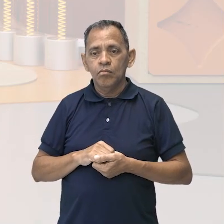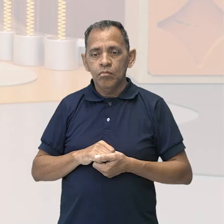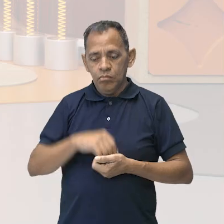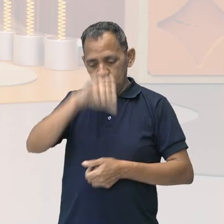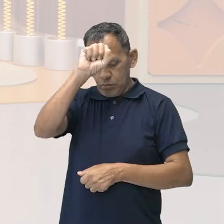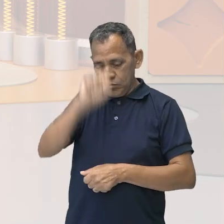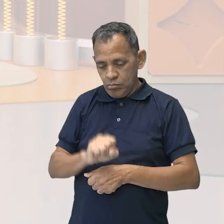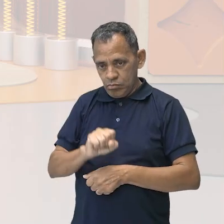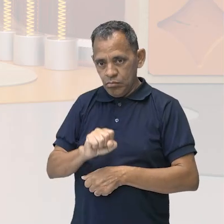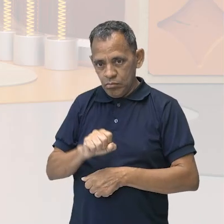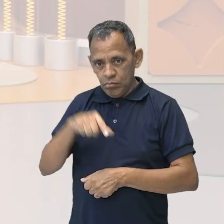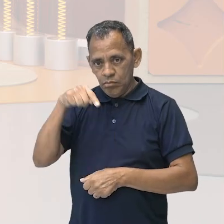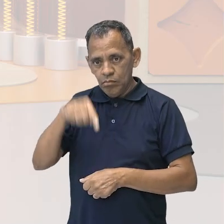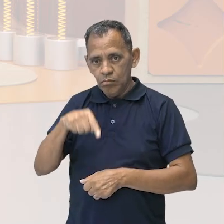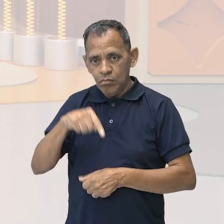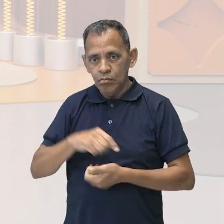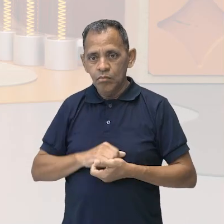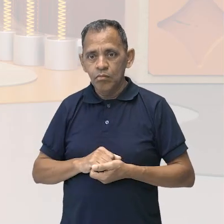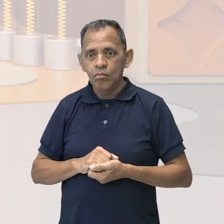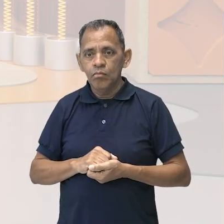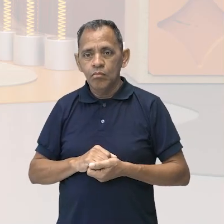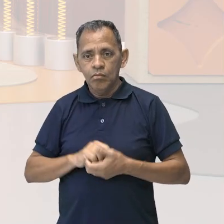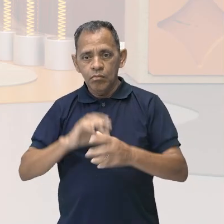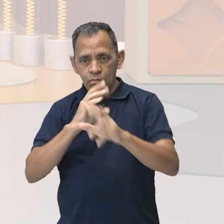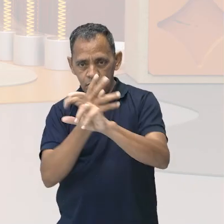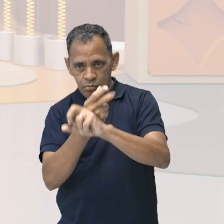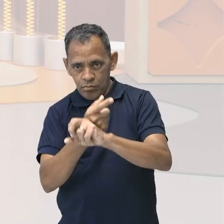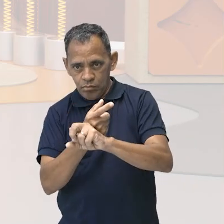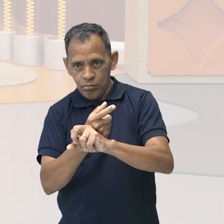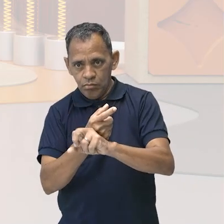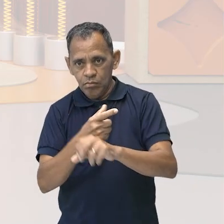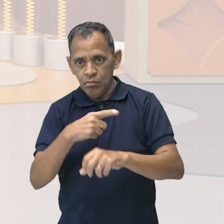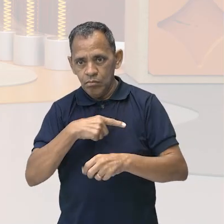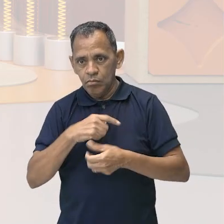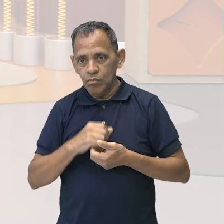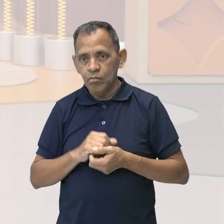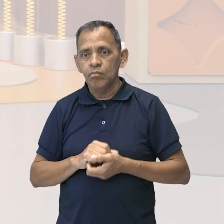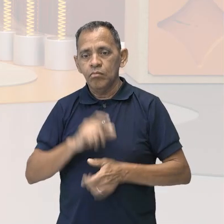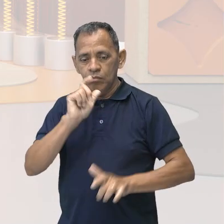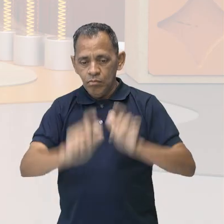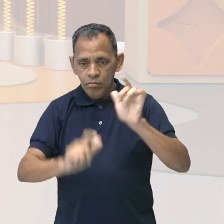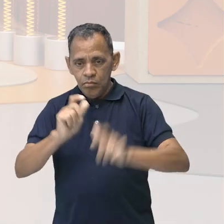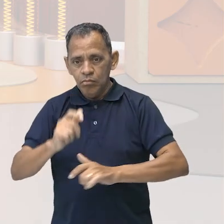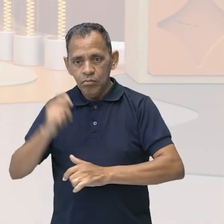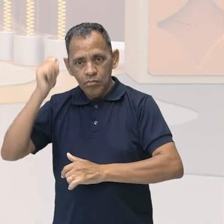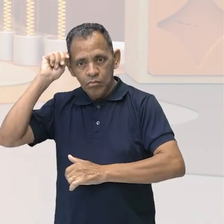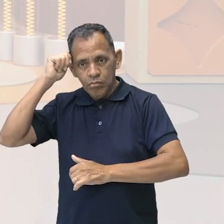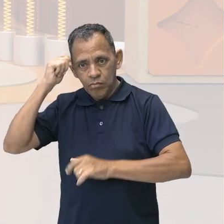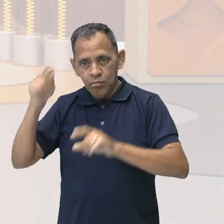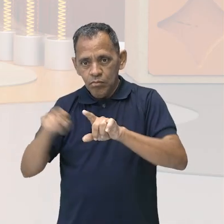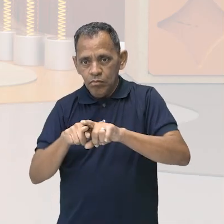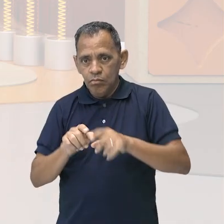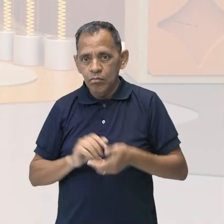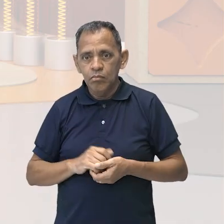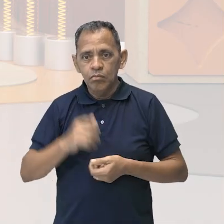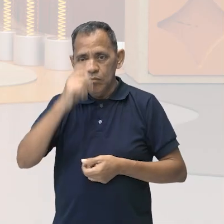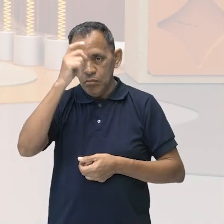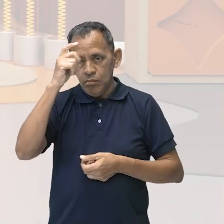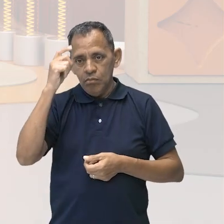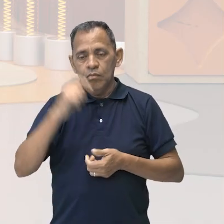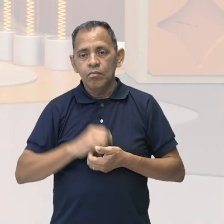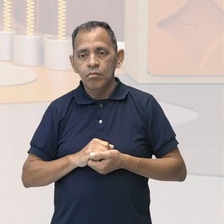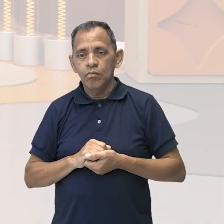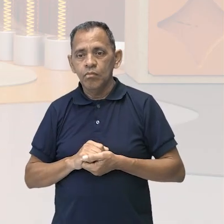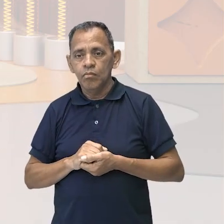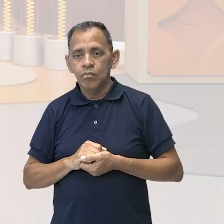sul, né, abaixo do deserto do Saara, a gente tem as civilizações negro-africanas, que estão mais ali concentradas na parte